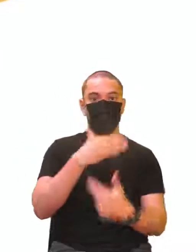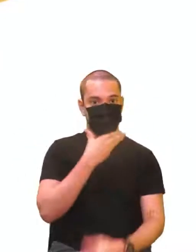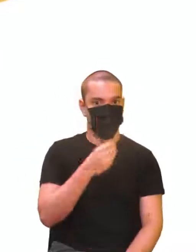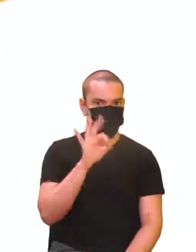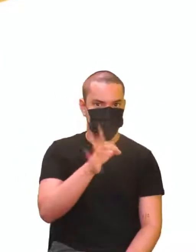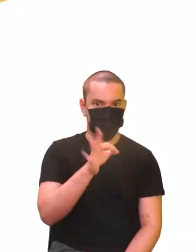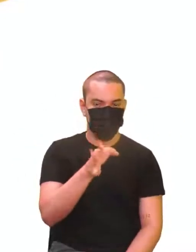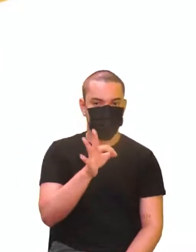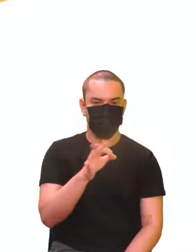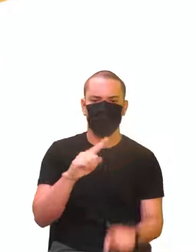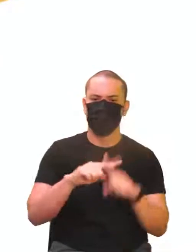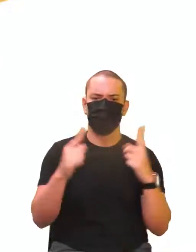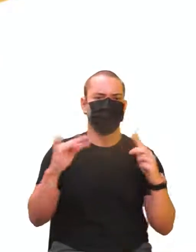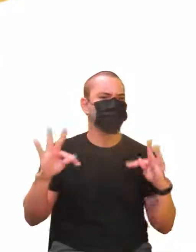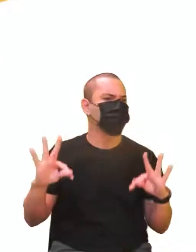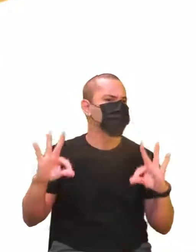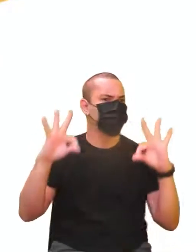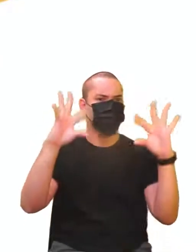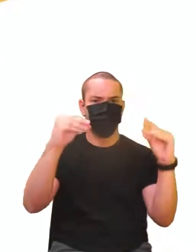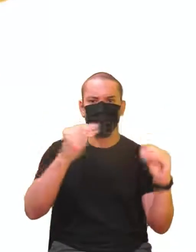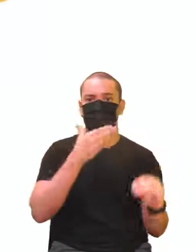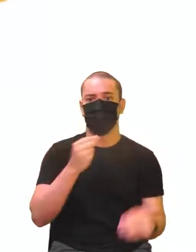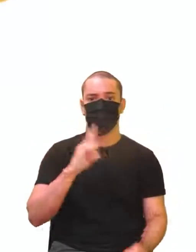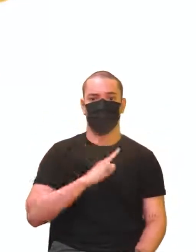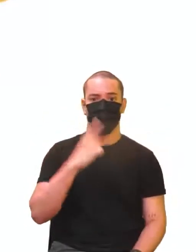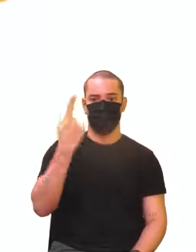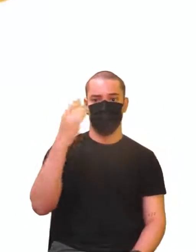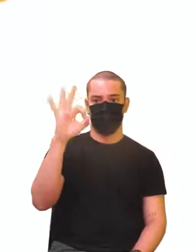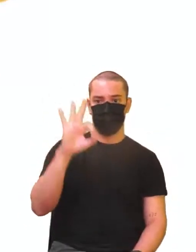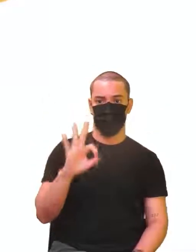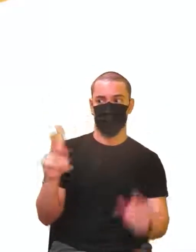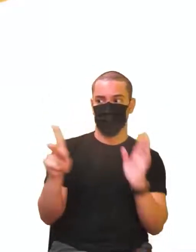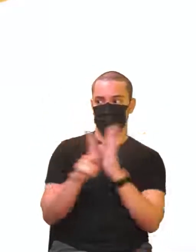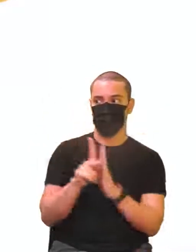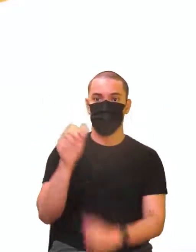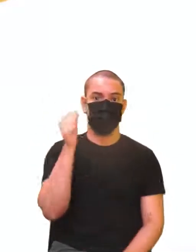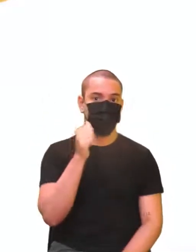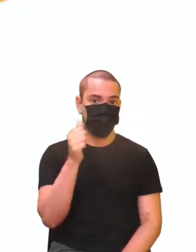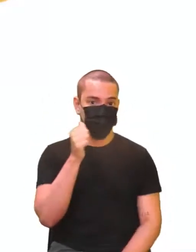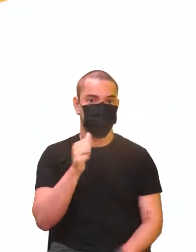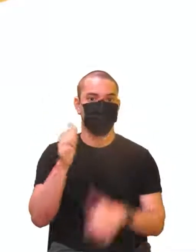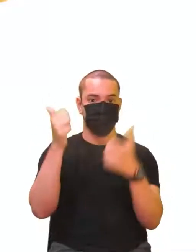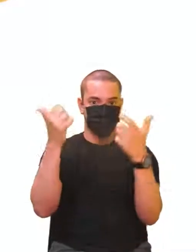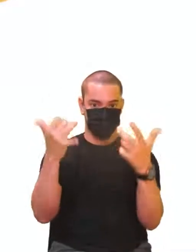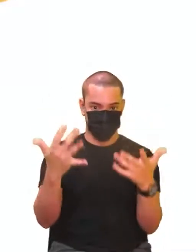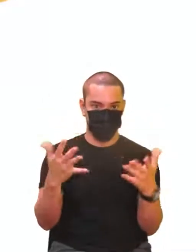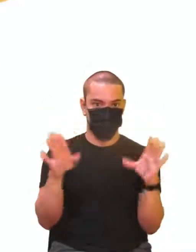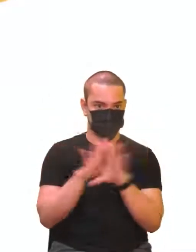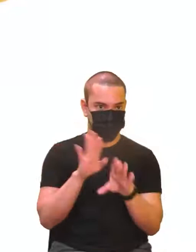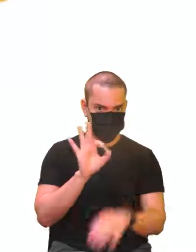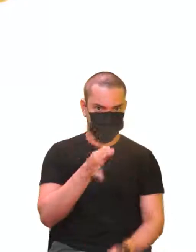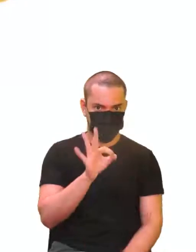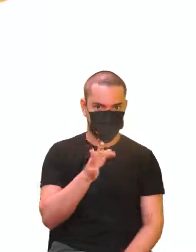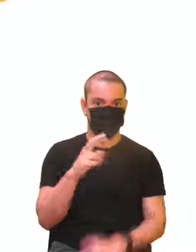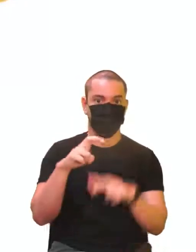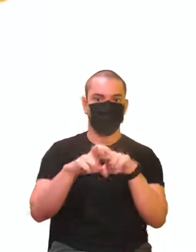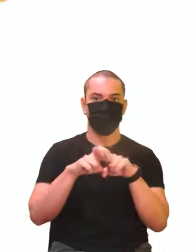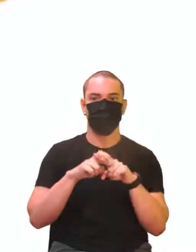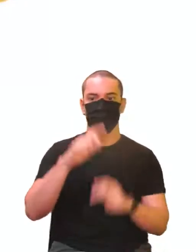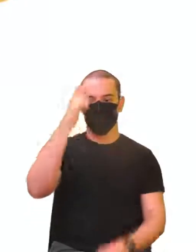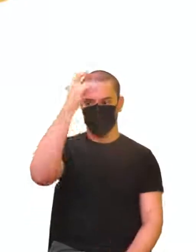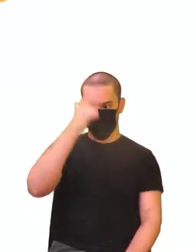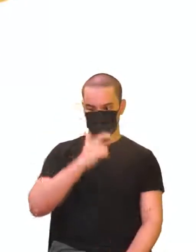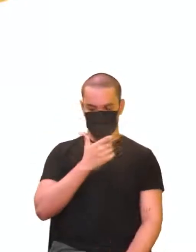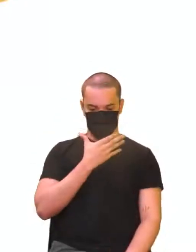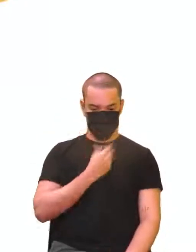masculinas, entendeu? Mas todo homem, ele tem uma porção feminina, geneticamente falando, tá bom? Então, eu sou